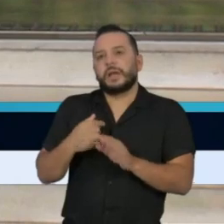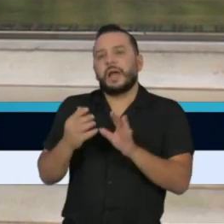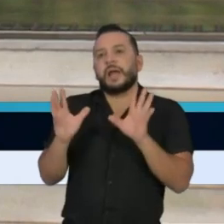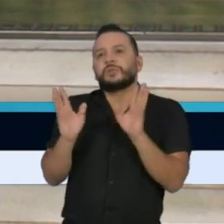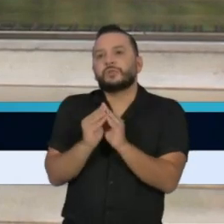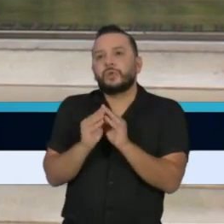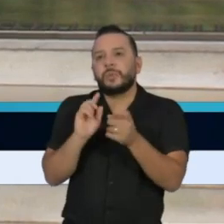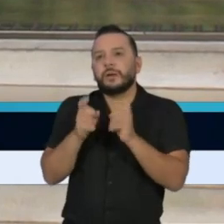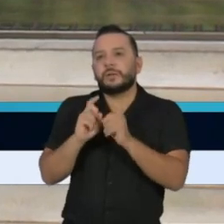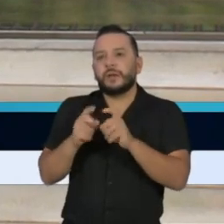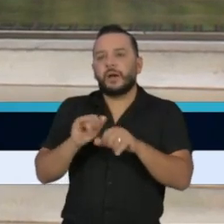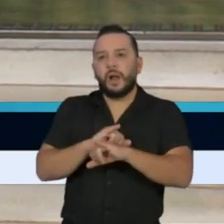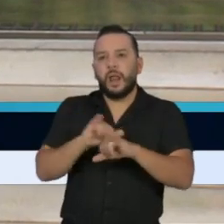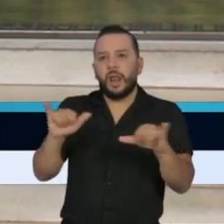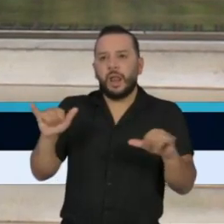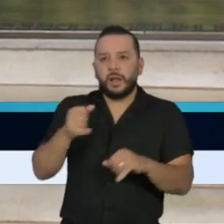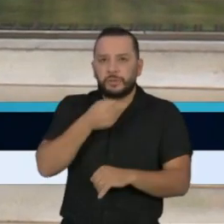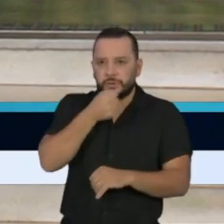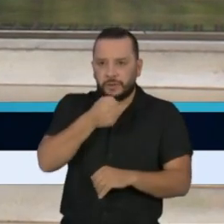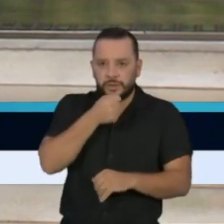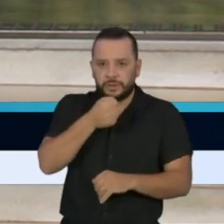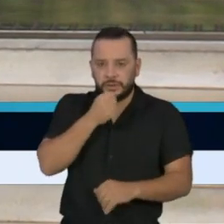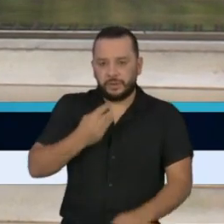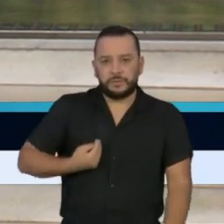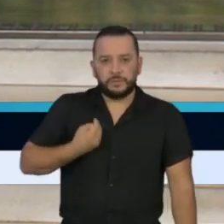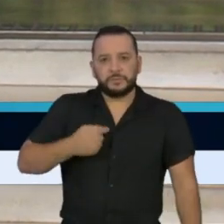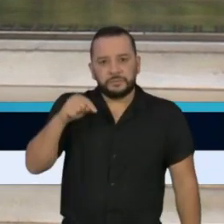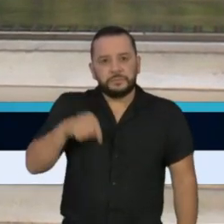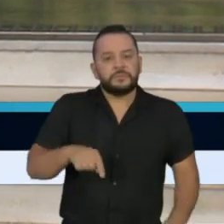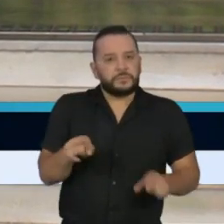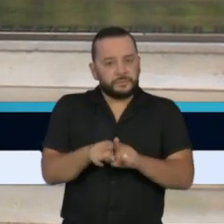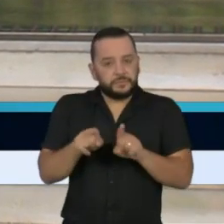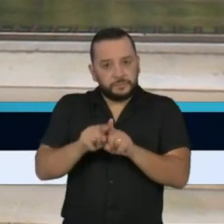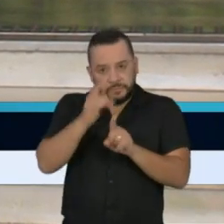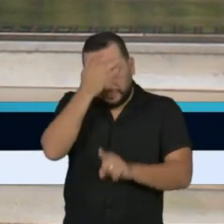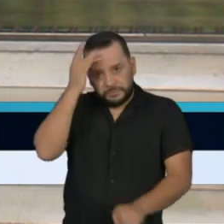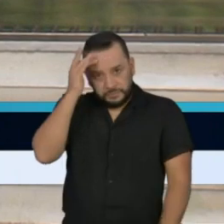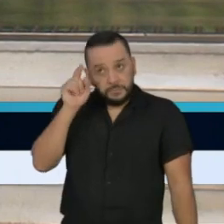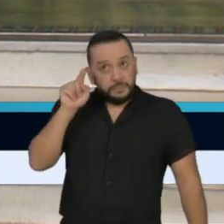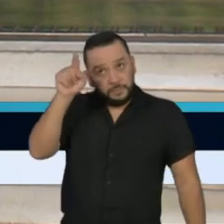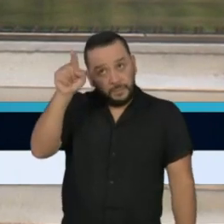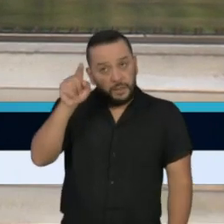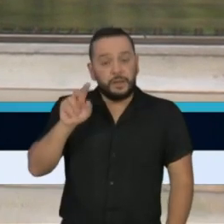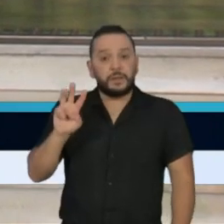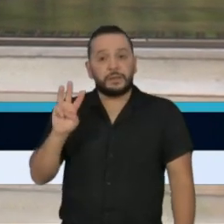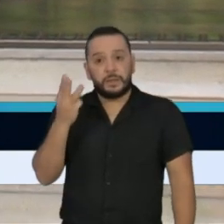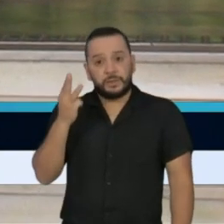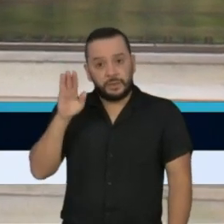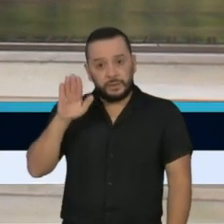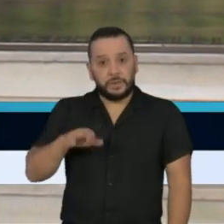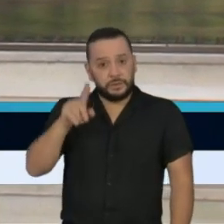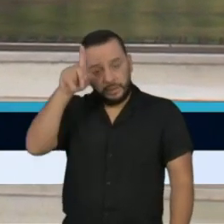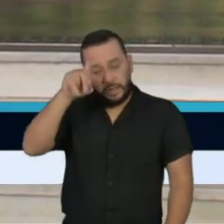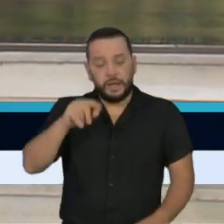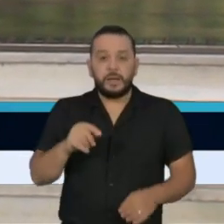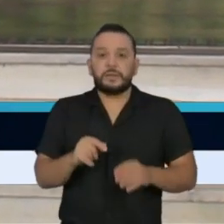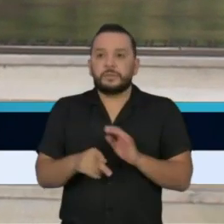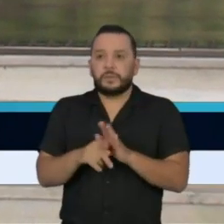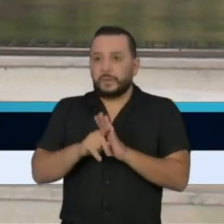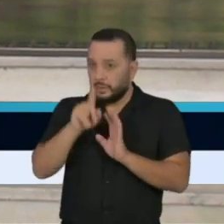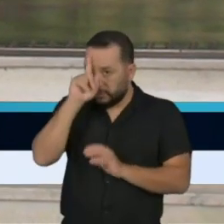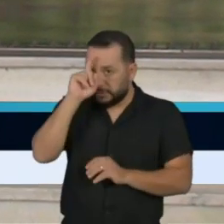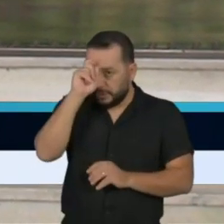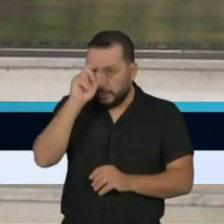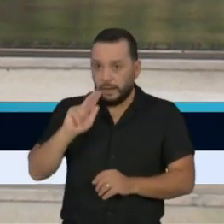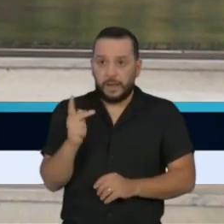aos jornalistas, os que estão aqui e os que puderem estar às 15 horas lá no Hospital das Clínicas, no